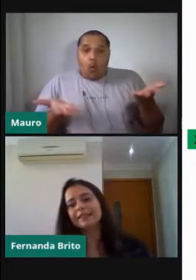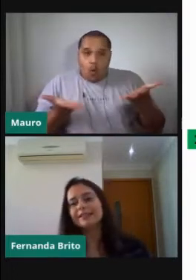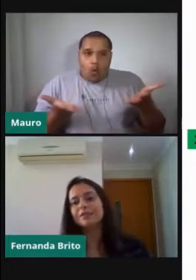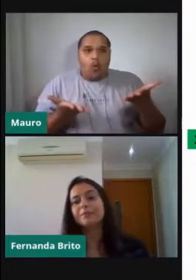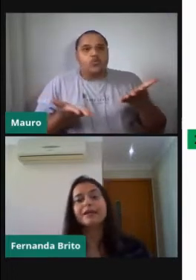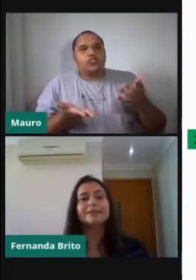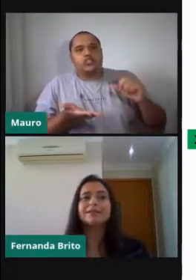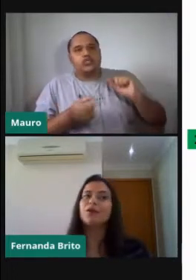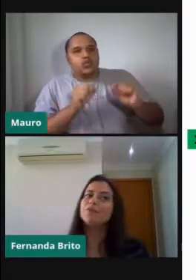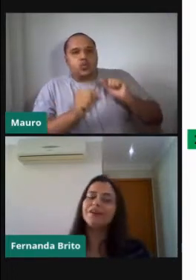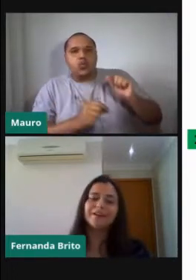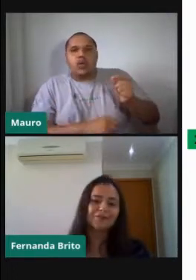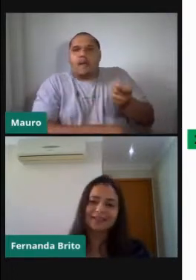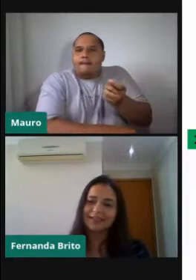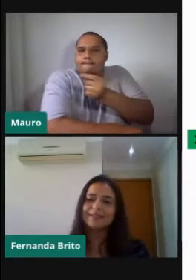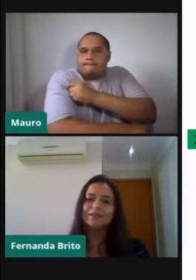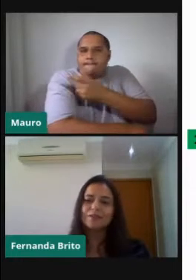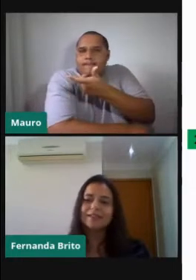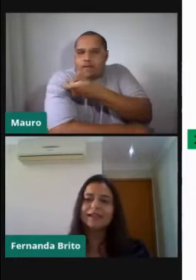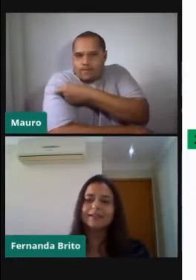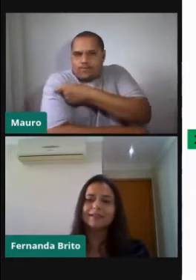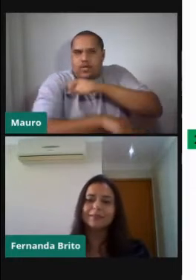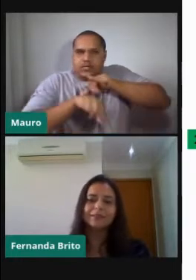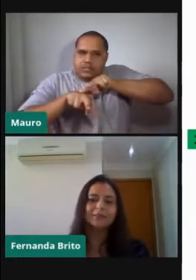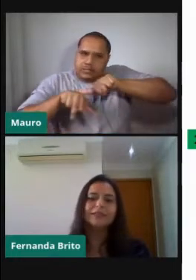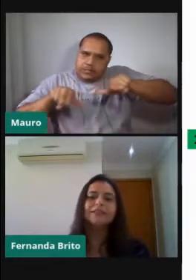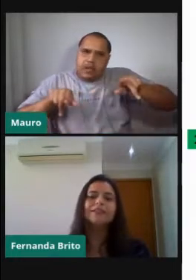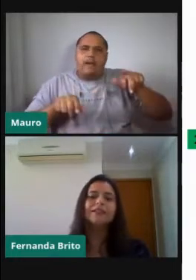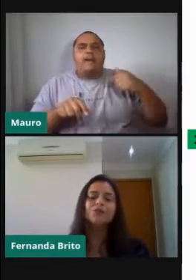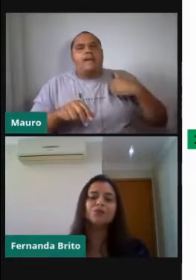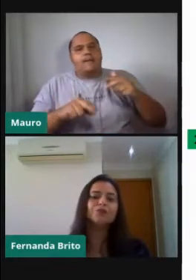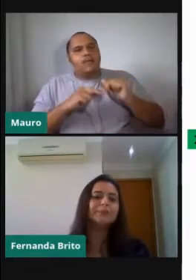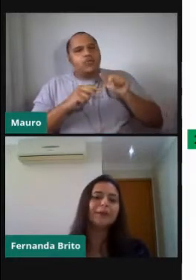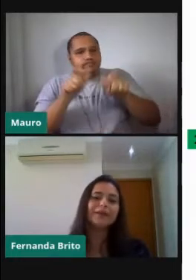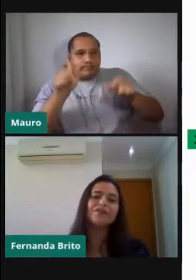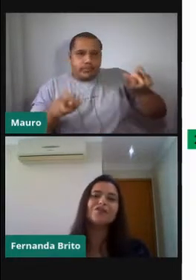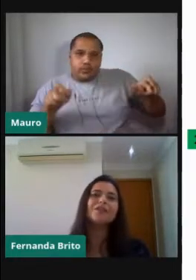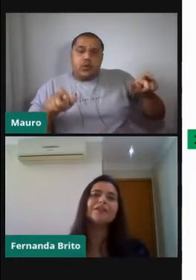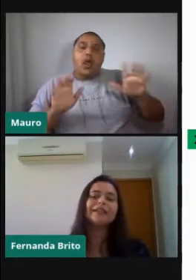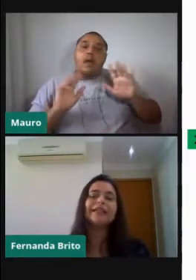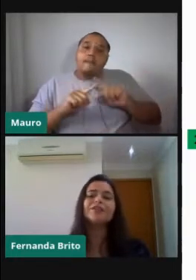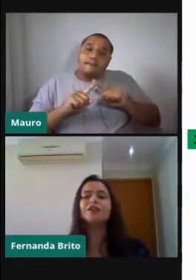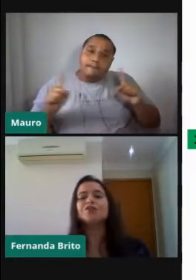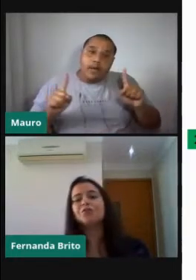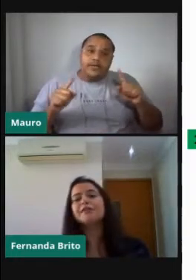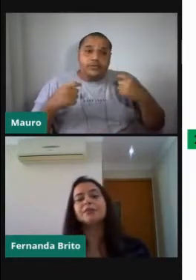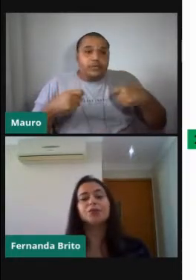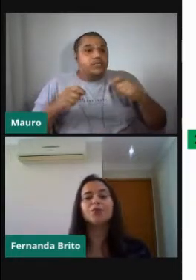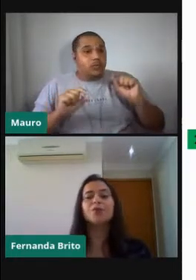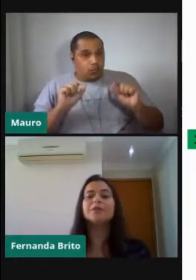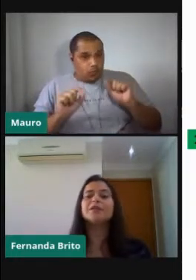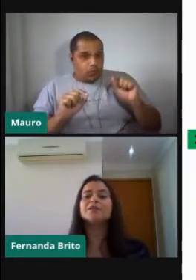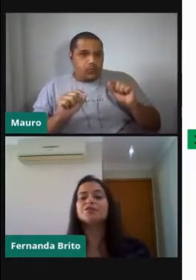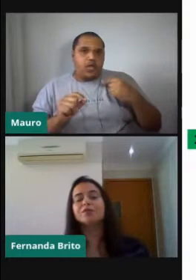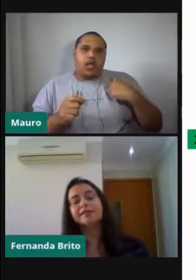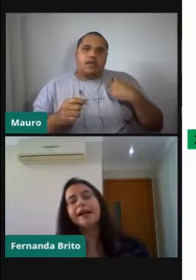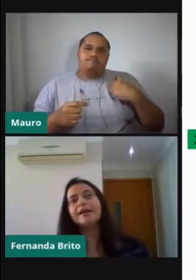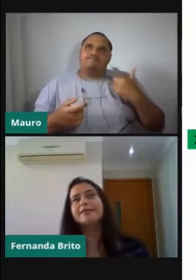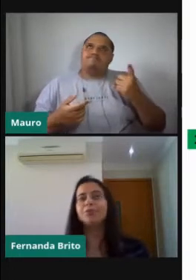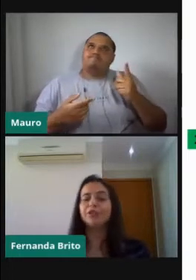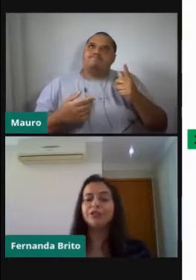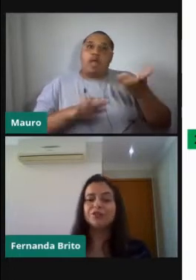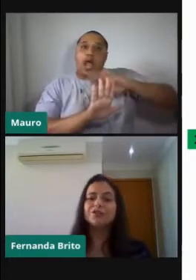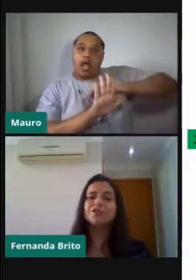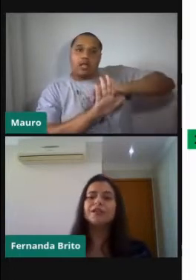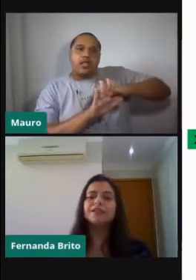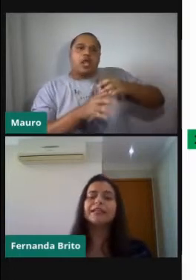fala da vacinação em massa, assim como várias facetas associadas à pandemia, tudo depende, né, de questões econômicas,